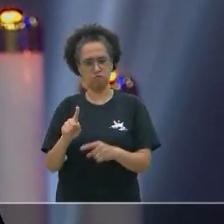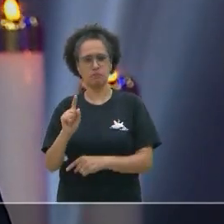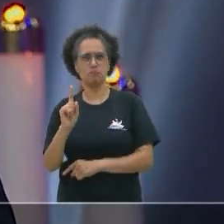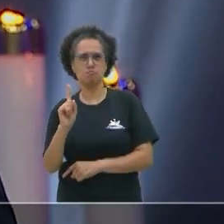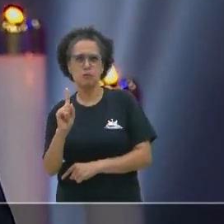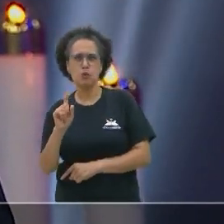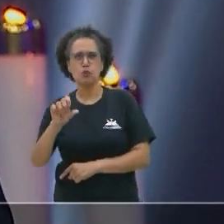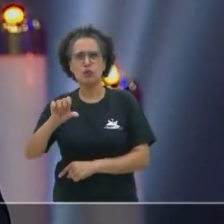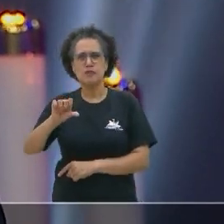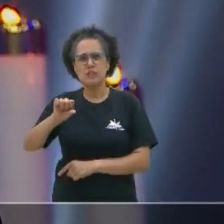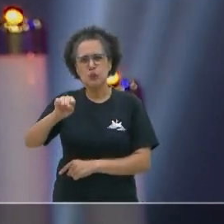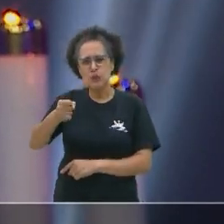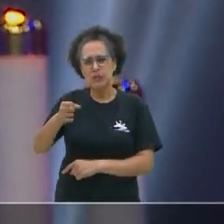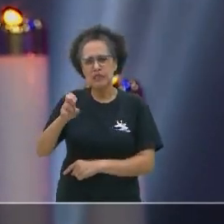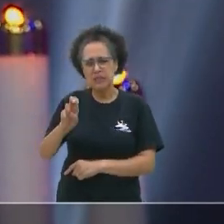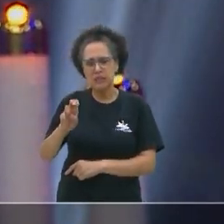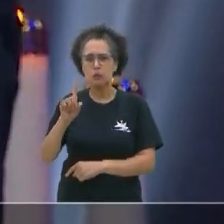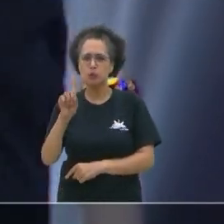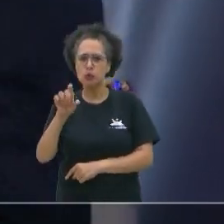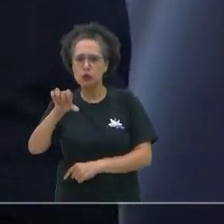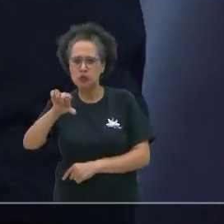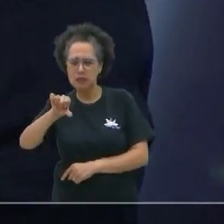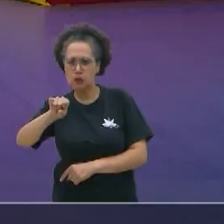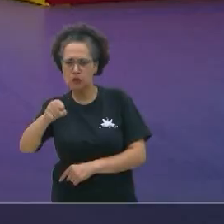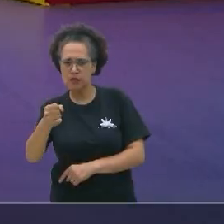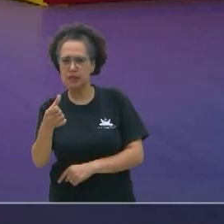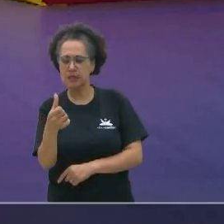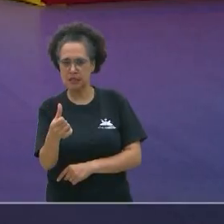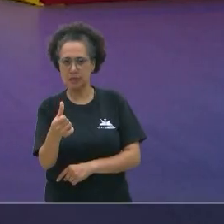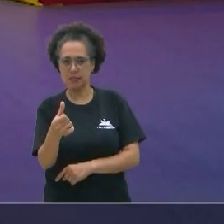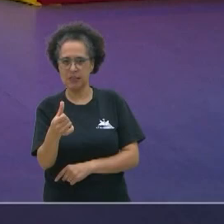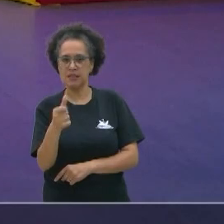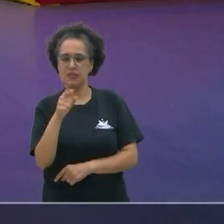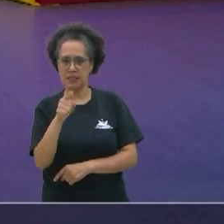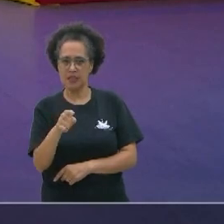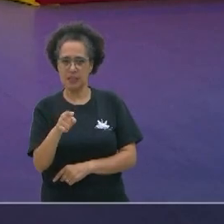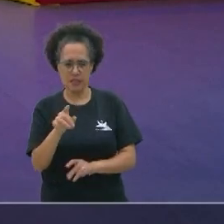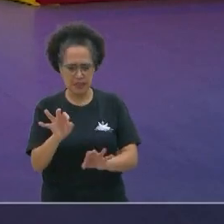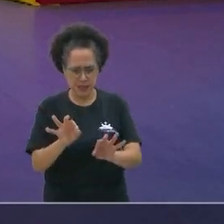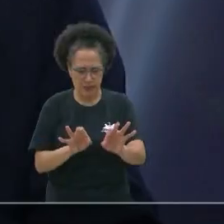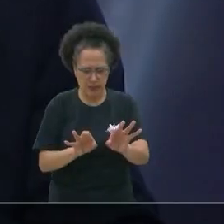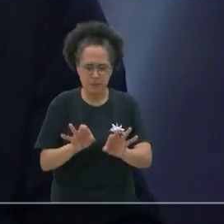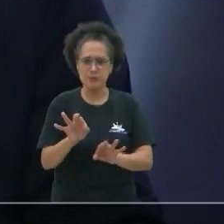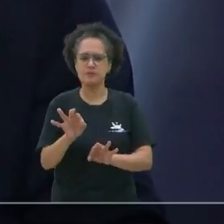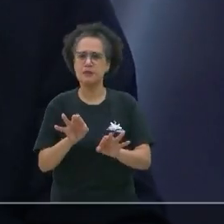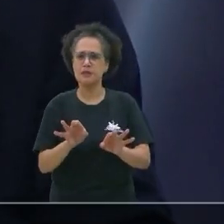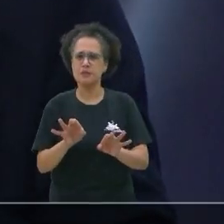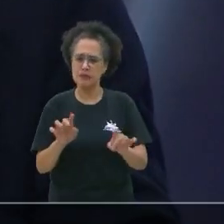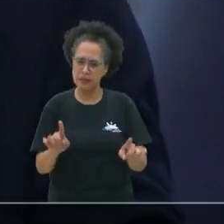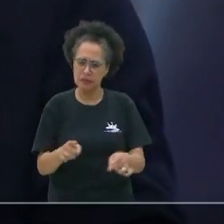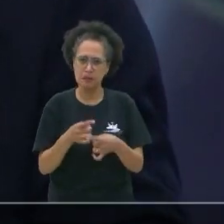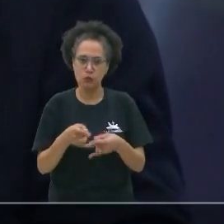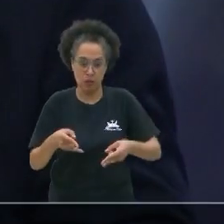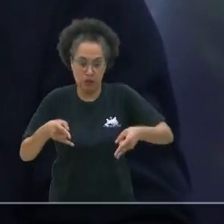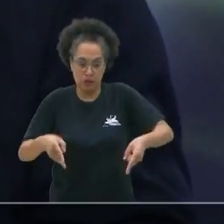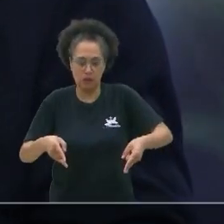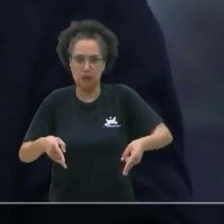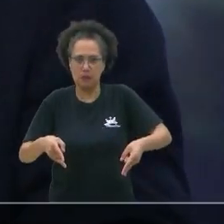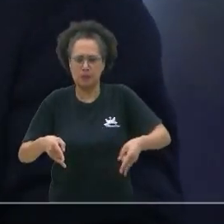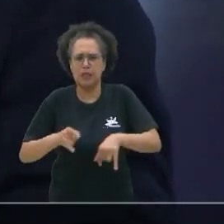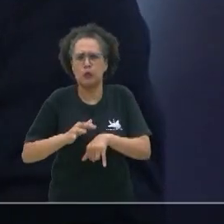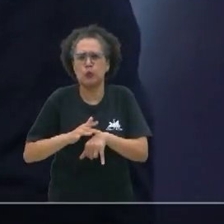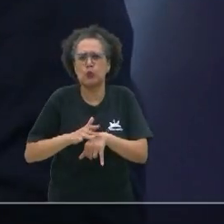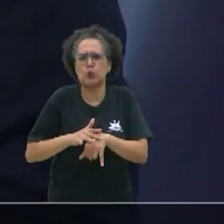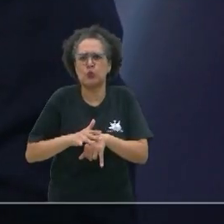1995-96, ele compôs essa música em cima de uma cama, doente, entrevado, sem andar.